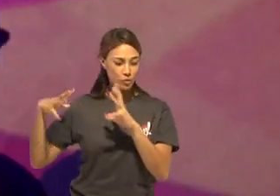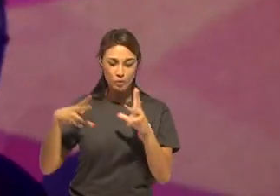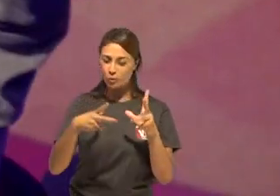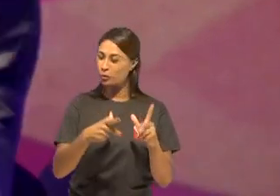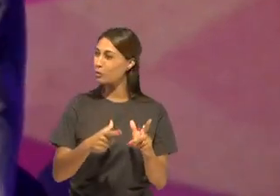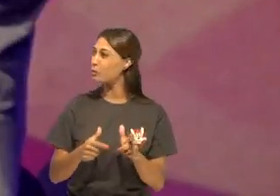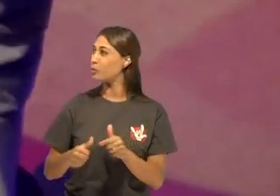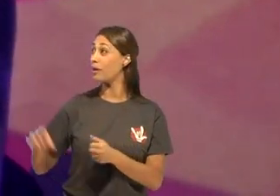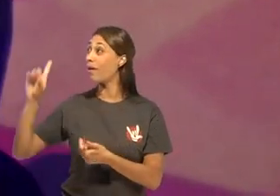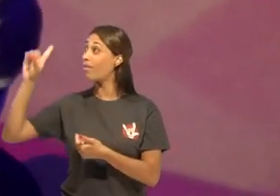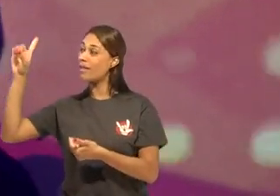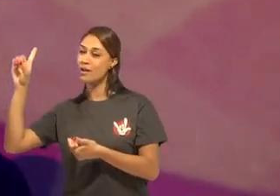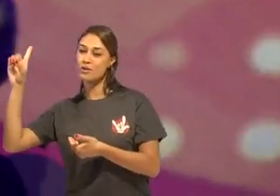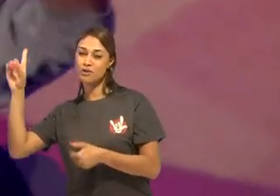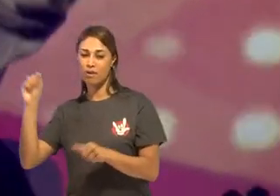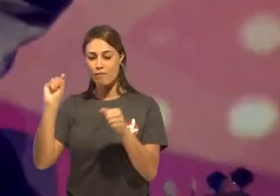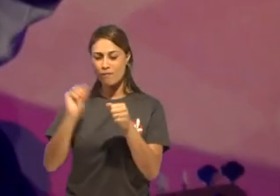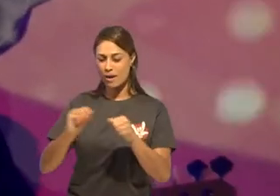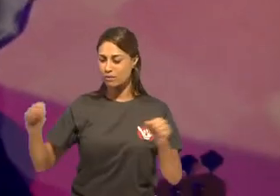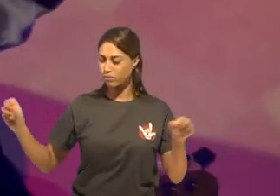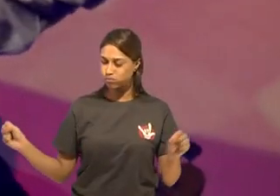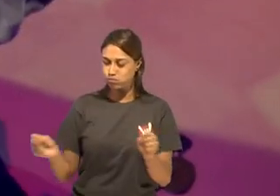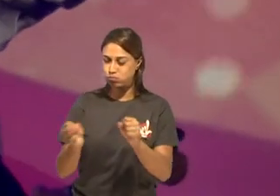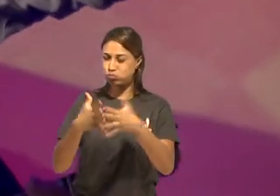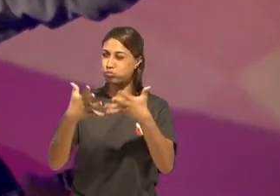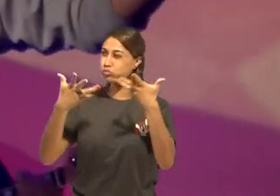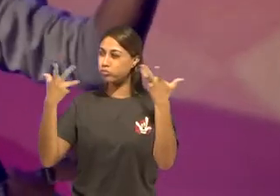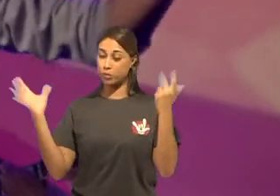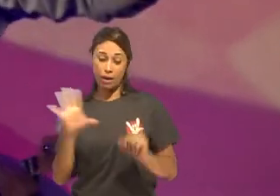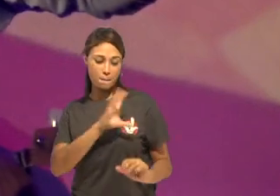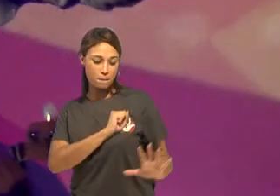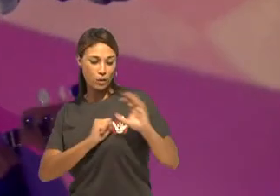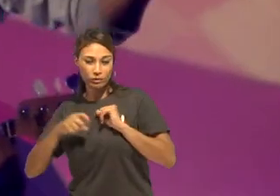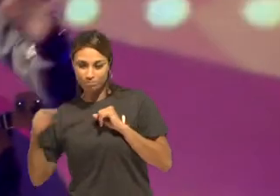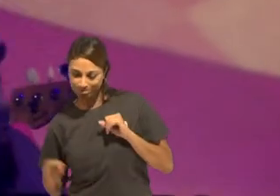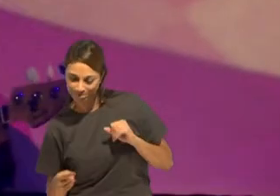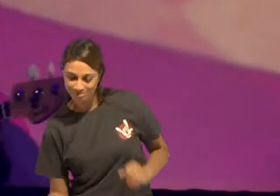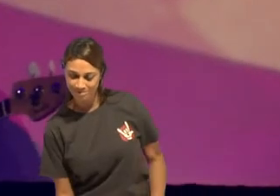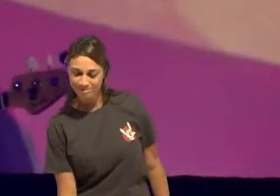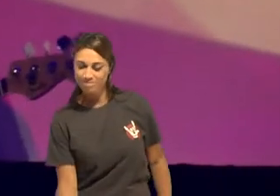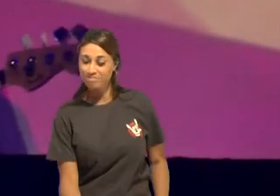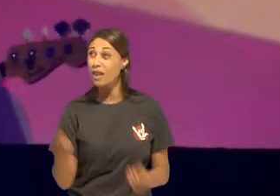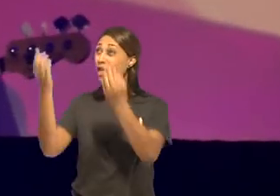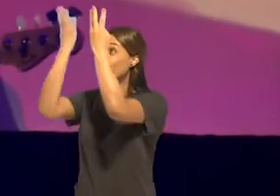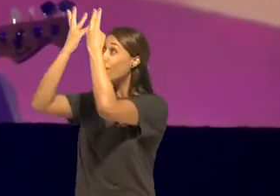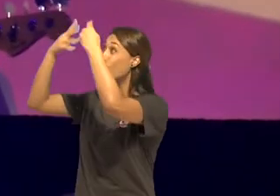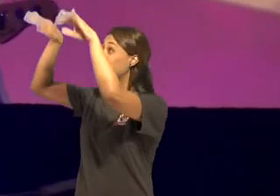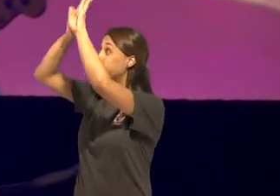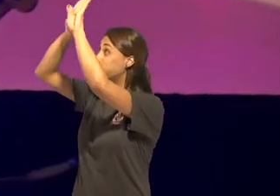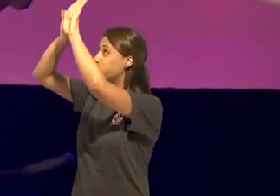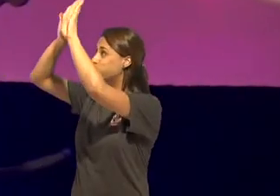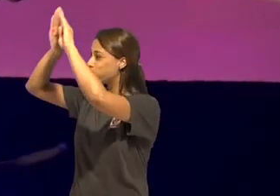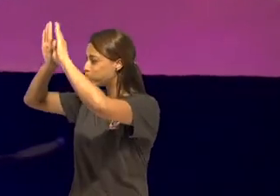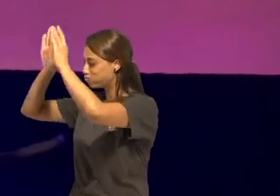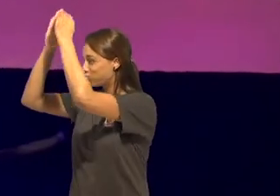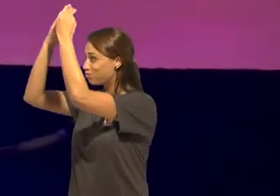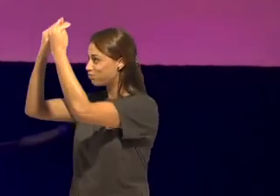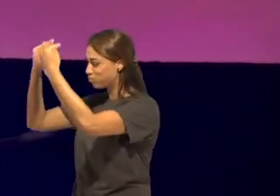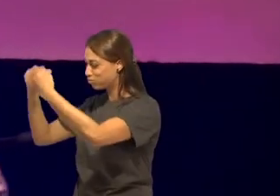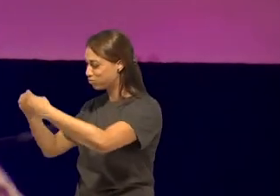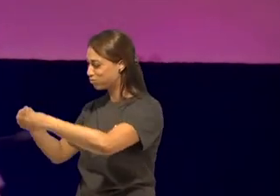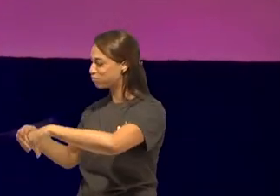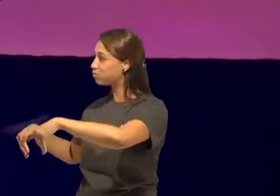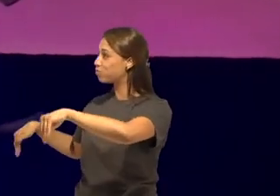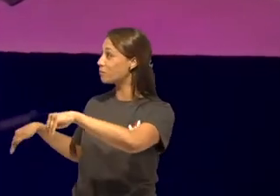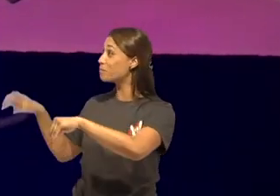Shaddai, Elohim, Adonai. Deus de amor, amor tão profundo que rasgou o véu e me trouxe paz. Quão intensa é a tua graça que eu